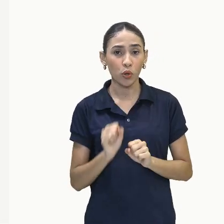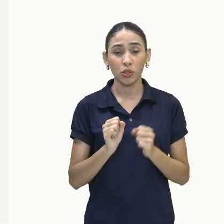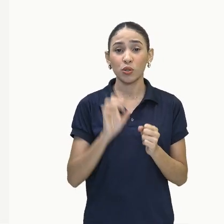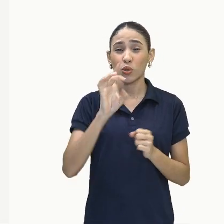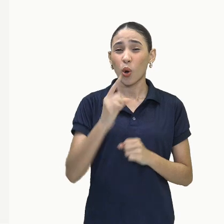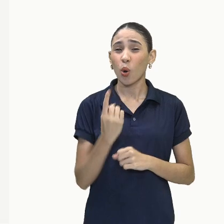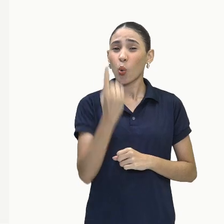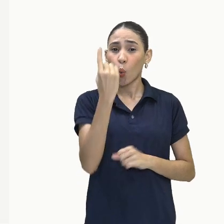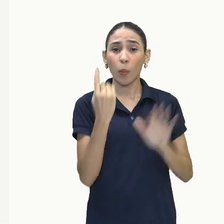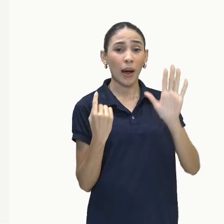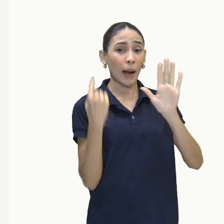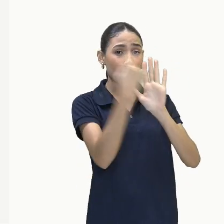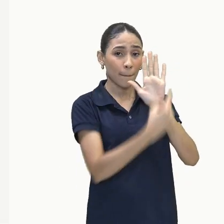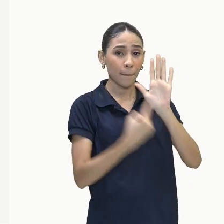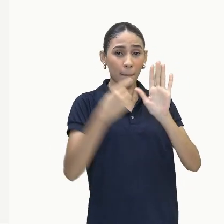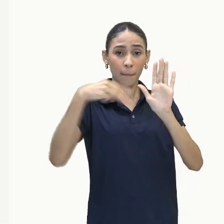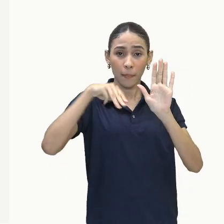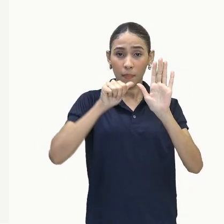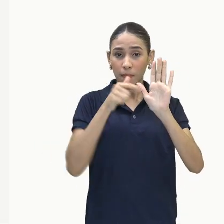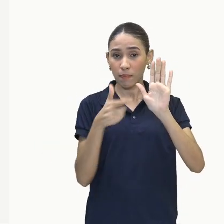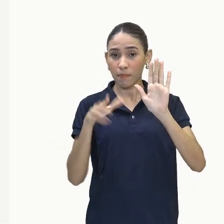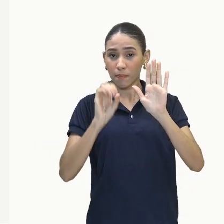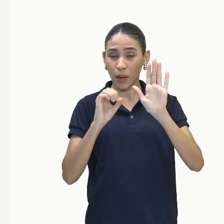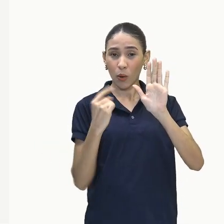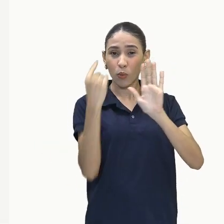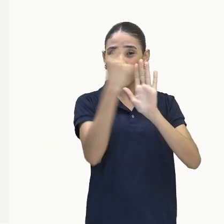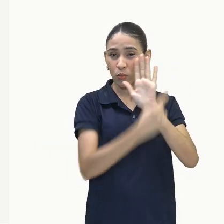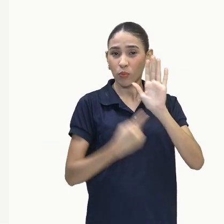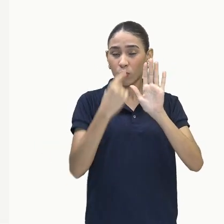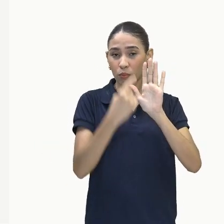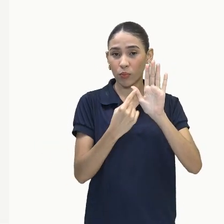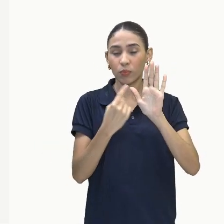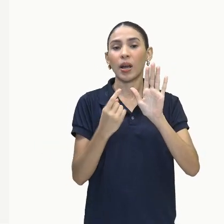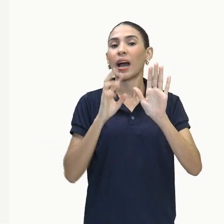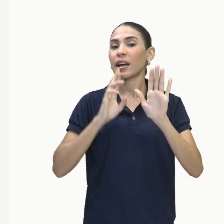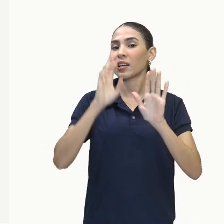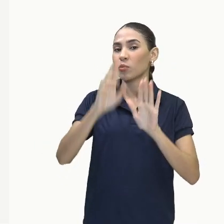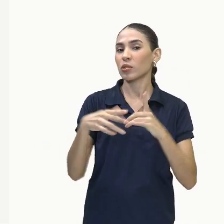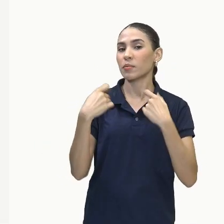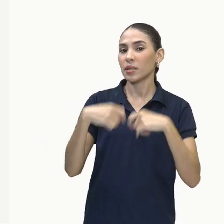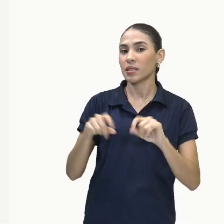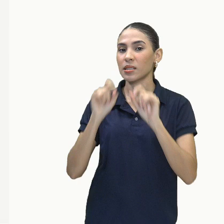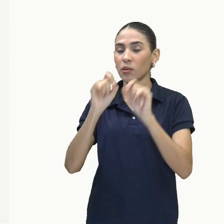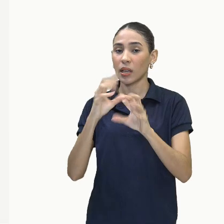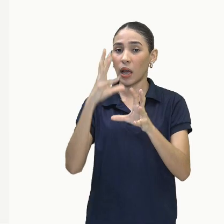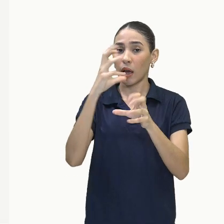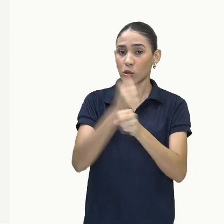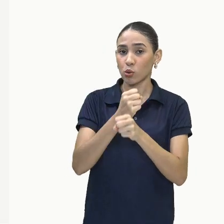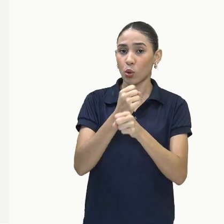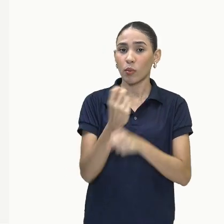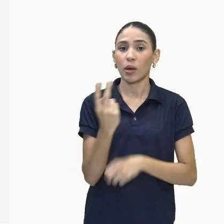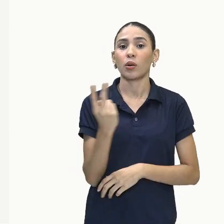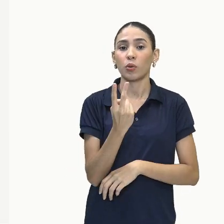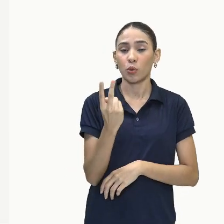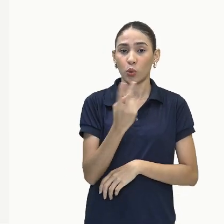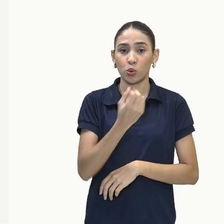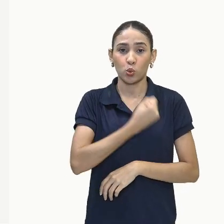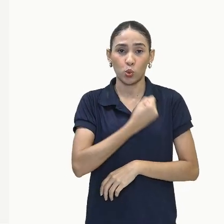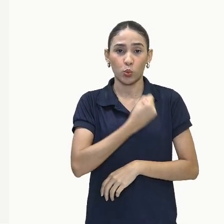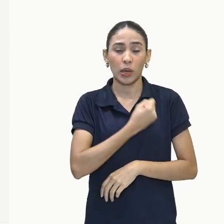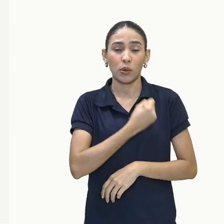mãos, beleza? O resultado, obrigatoriamente, deverá ser, a soma dos 2 números deverá ser